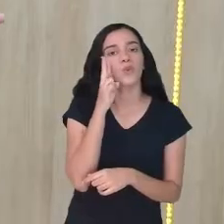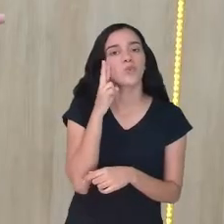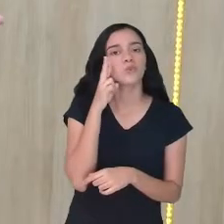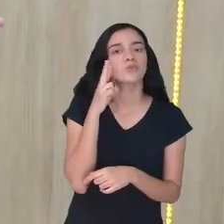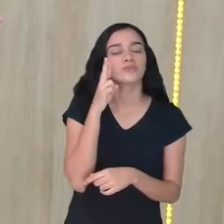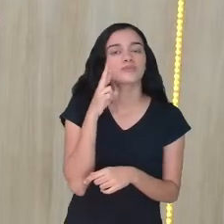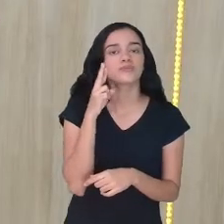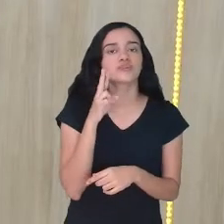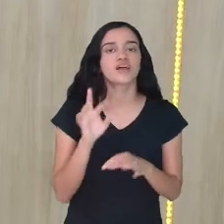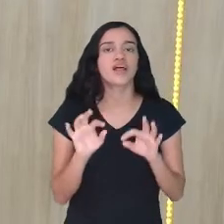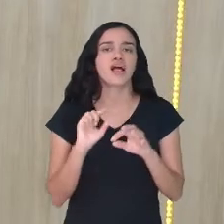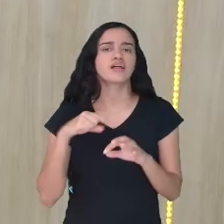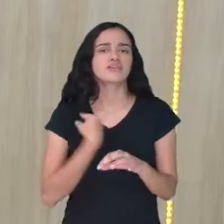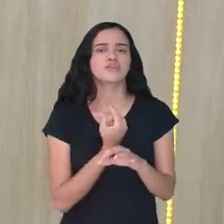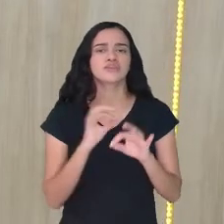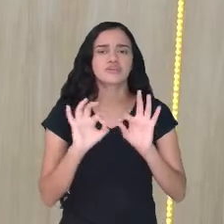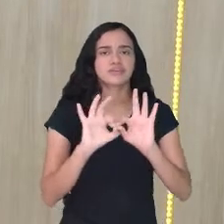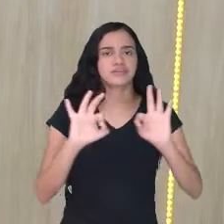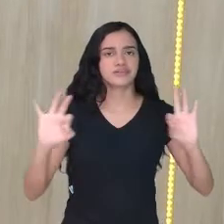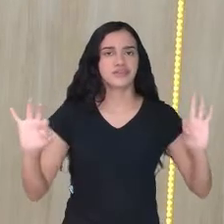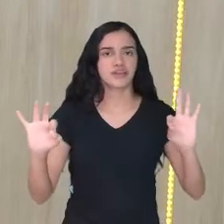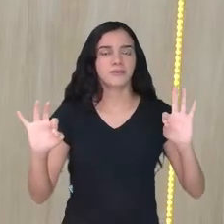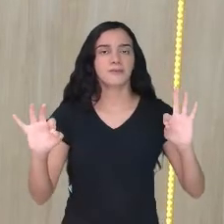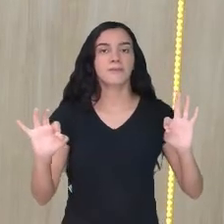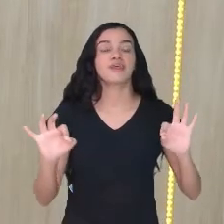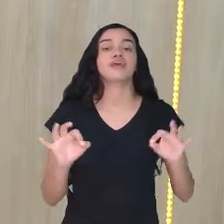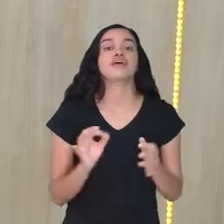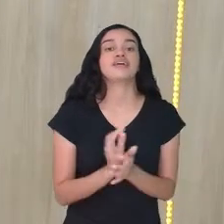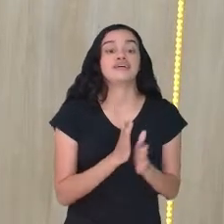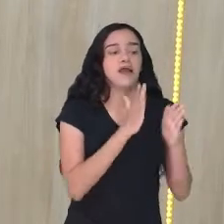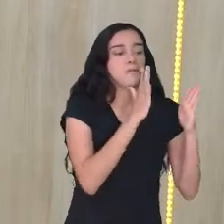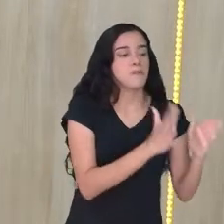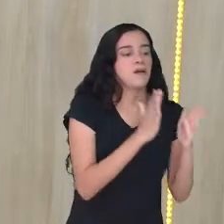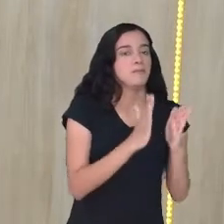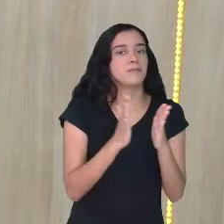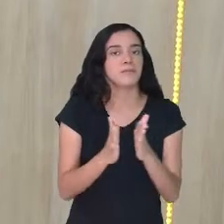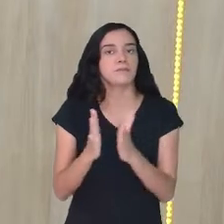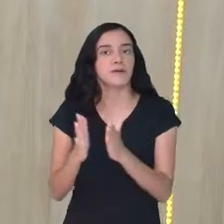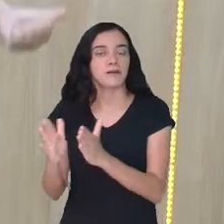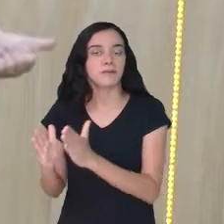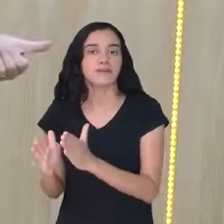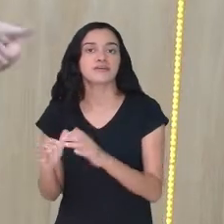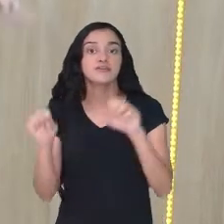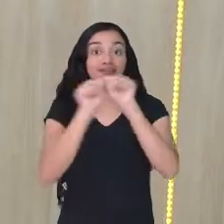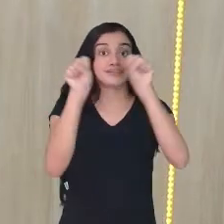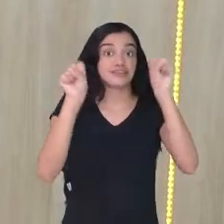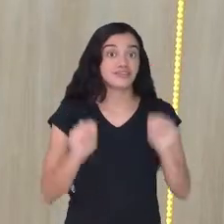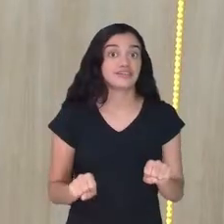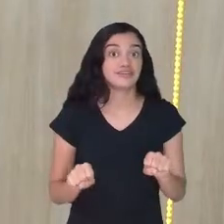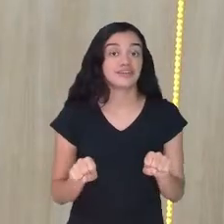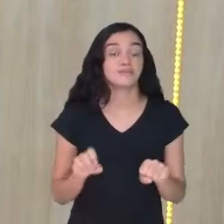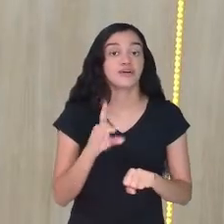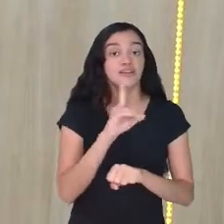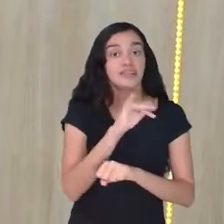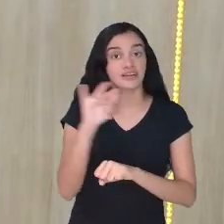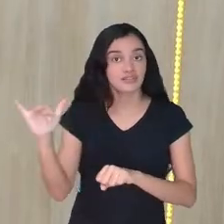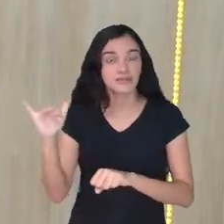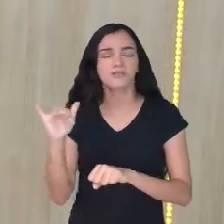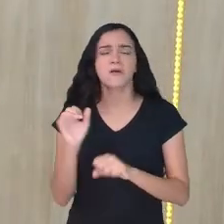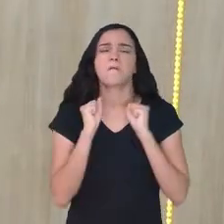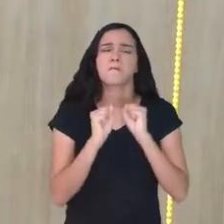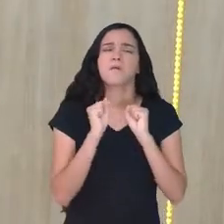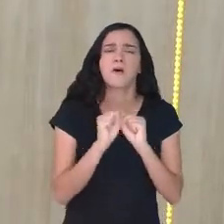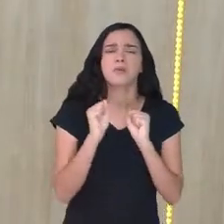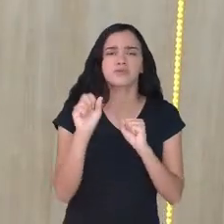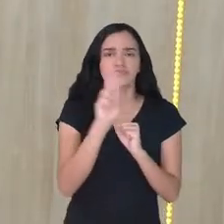réguas nossas, ela é dividida em 10, porque sistema de numeração decimal, 10, pode usar